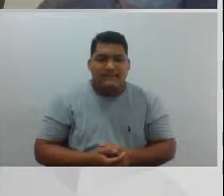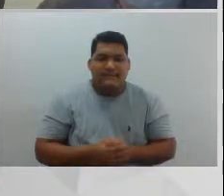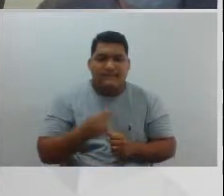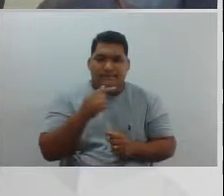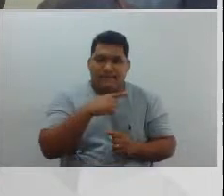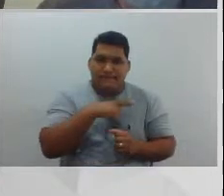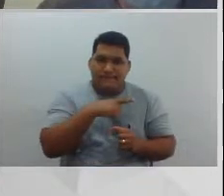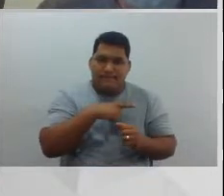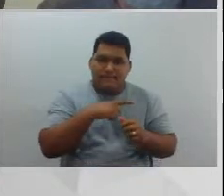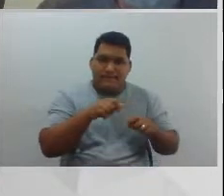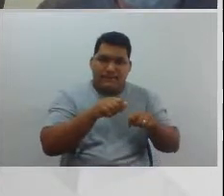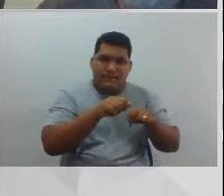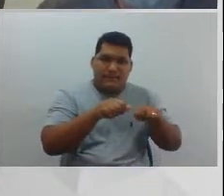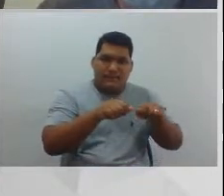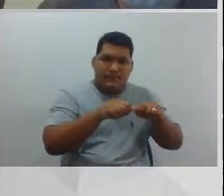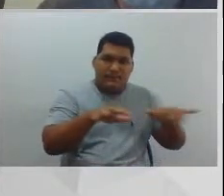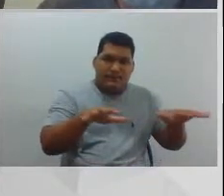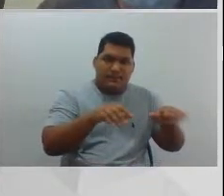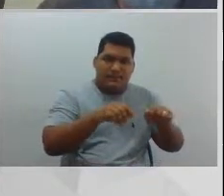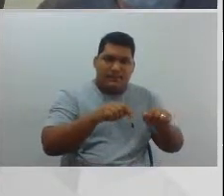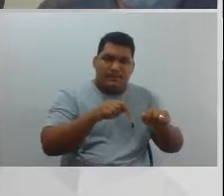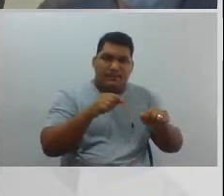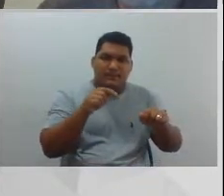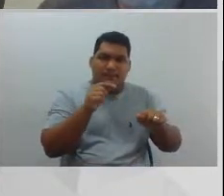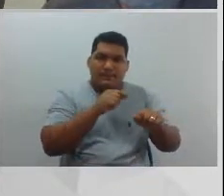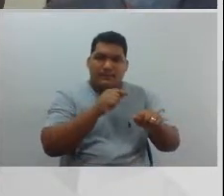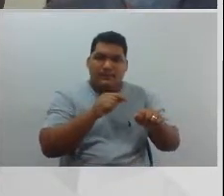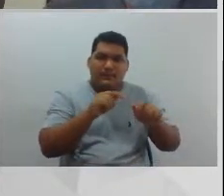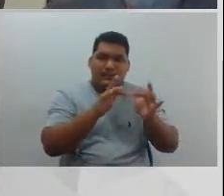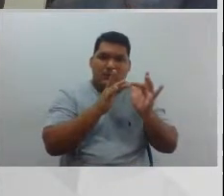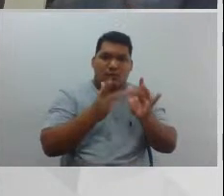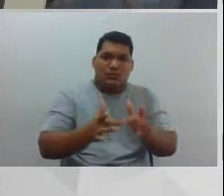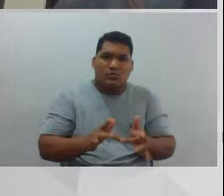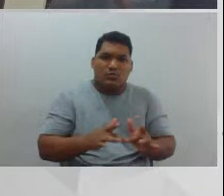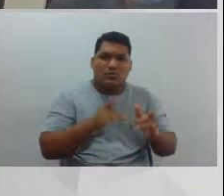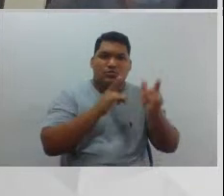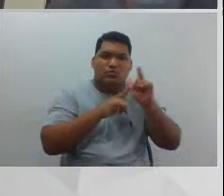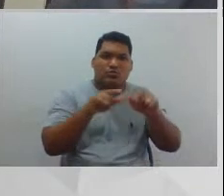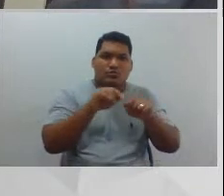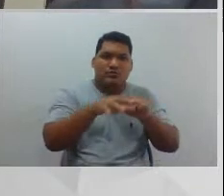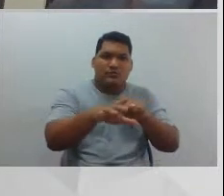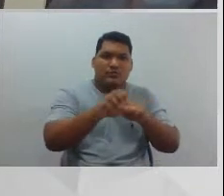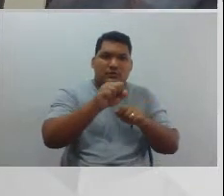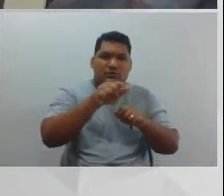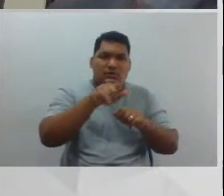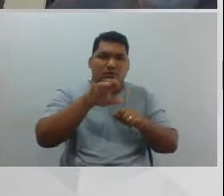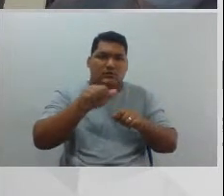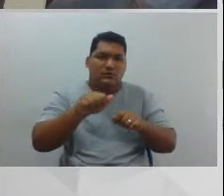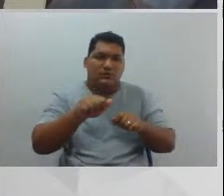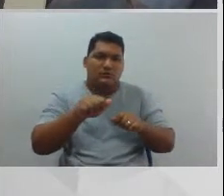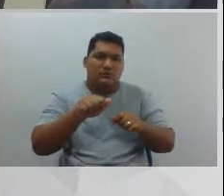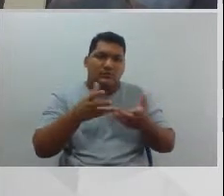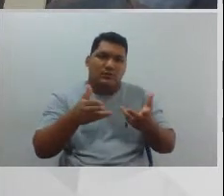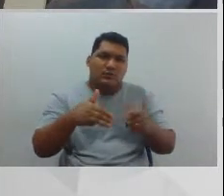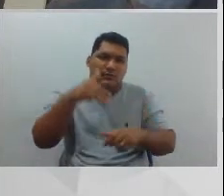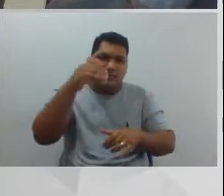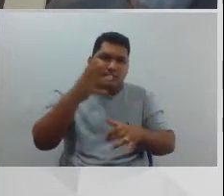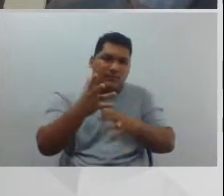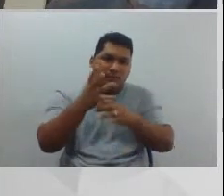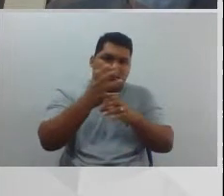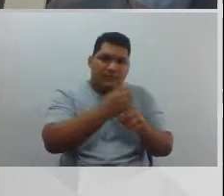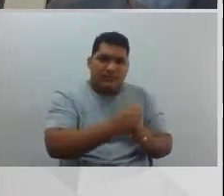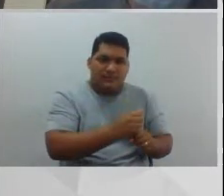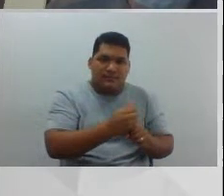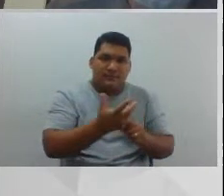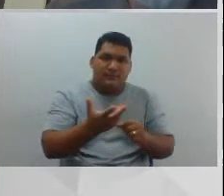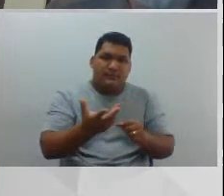neurônio, que se propaga por esses outros, e assim vai até gerar a saída da rede neural. Então, matematicamente, você implementa isso sem nenhum